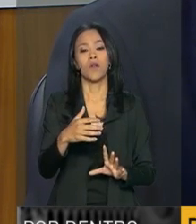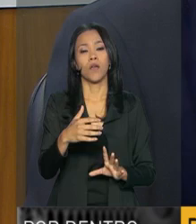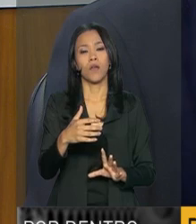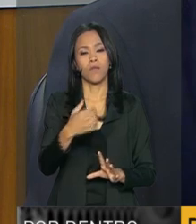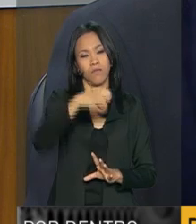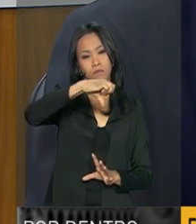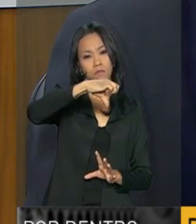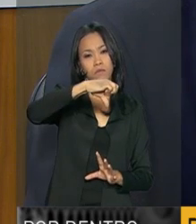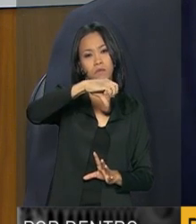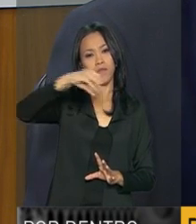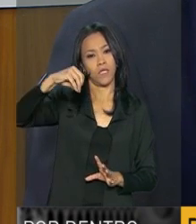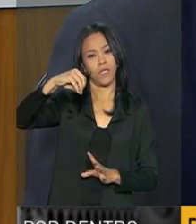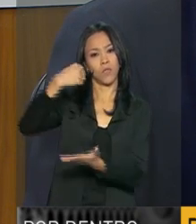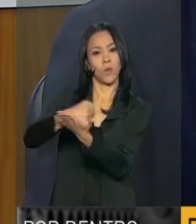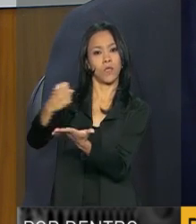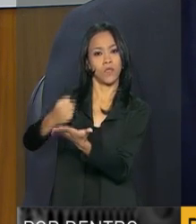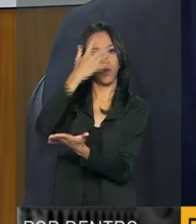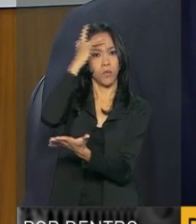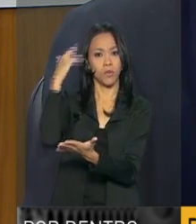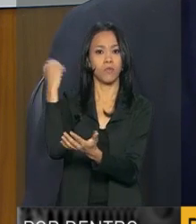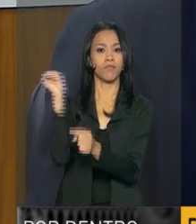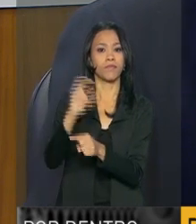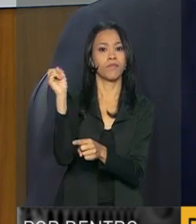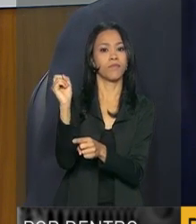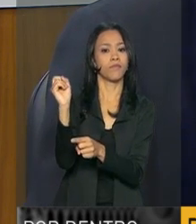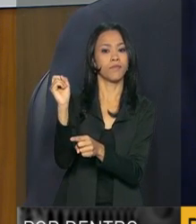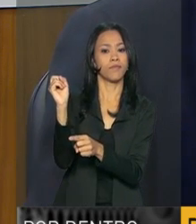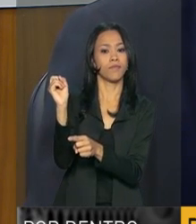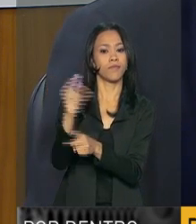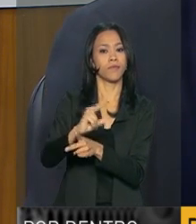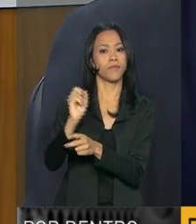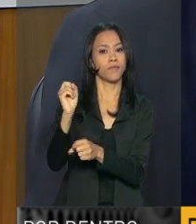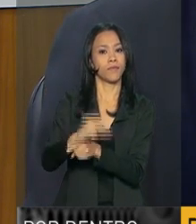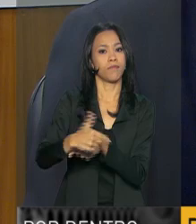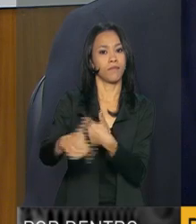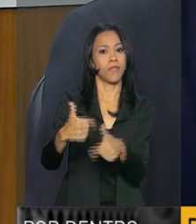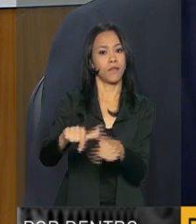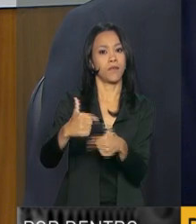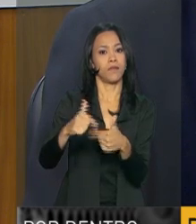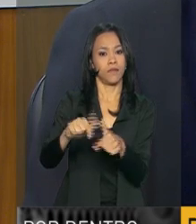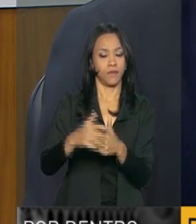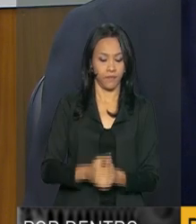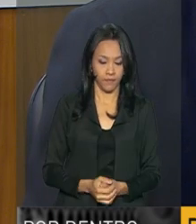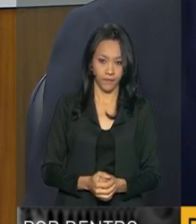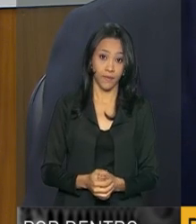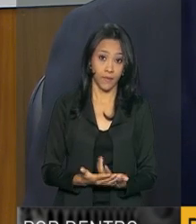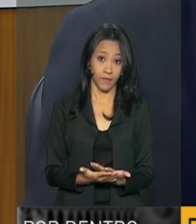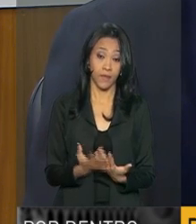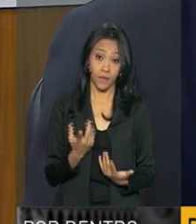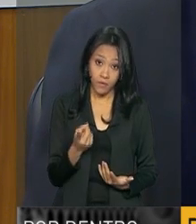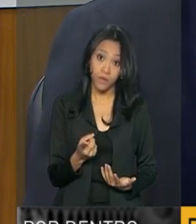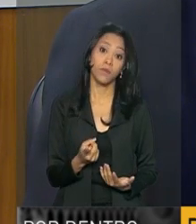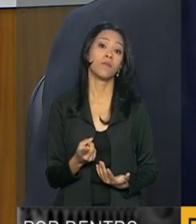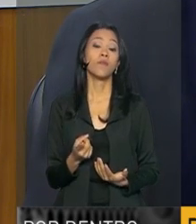pessoal no inss né não a contratação de 900 pessoas do inss é isso exatamente